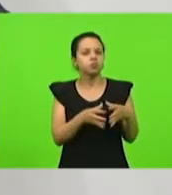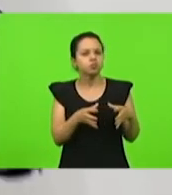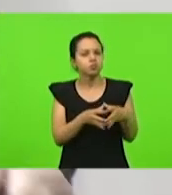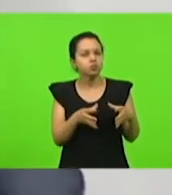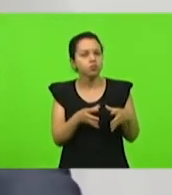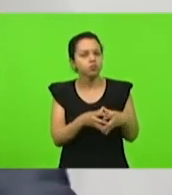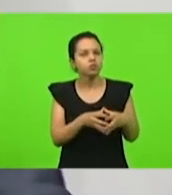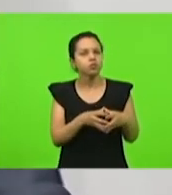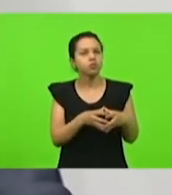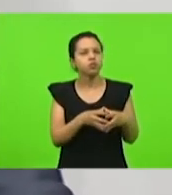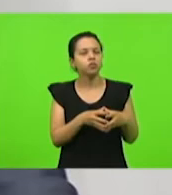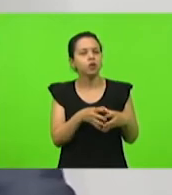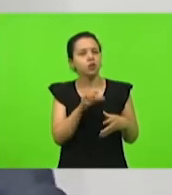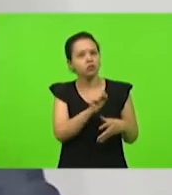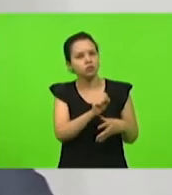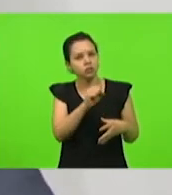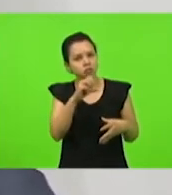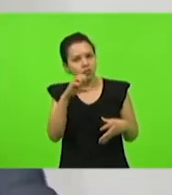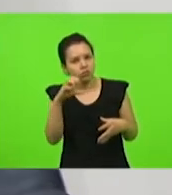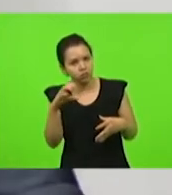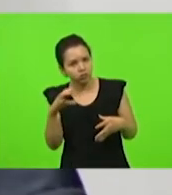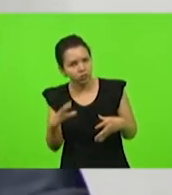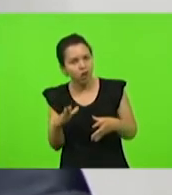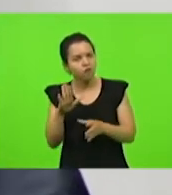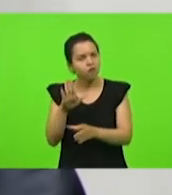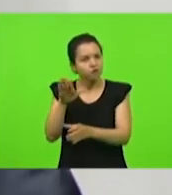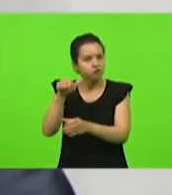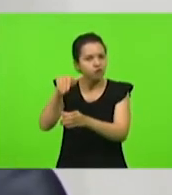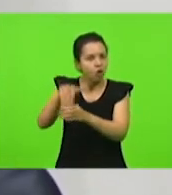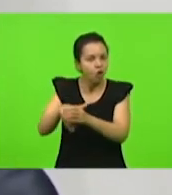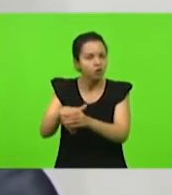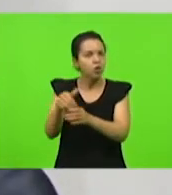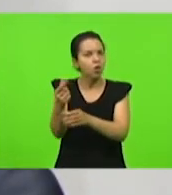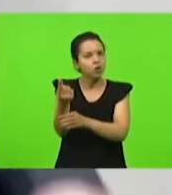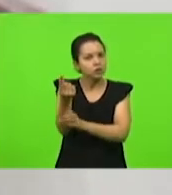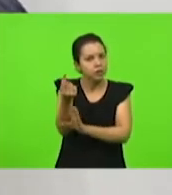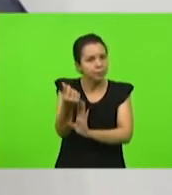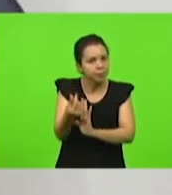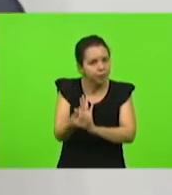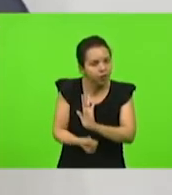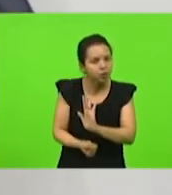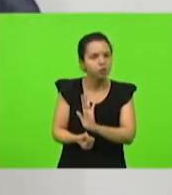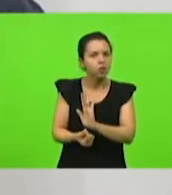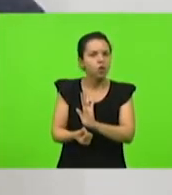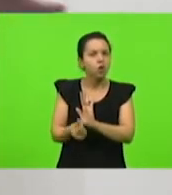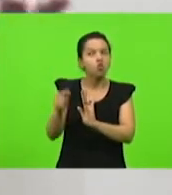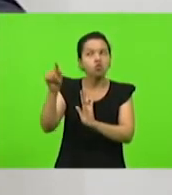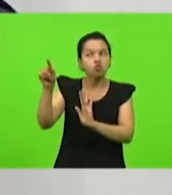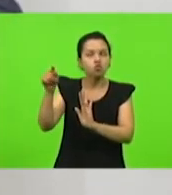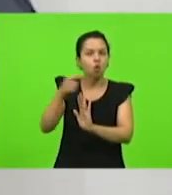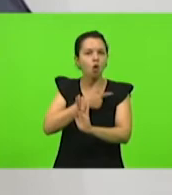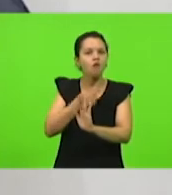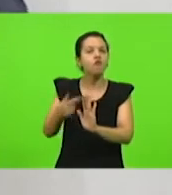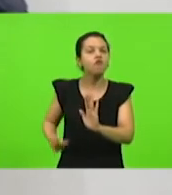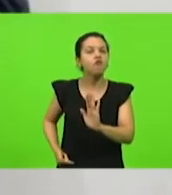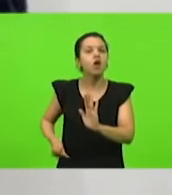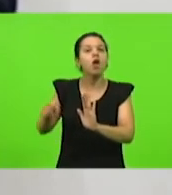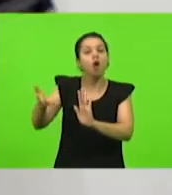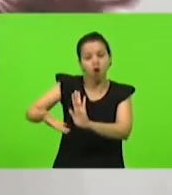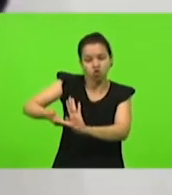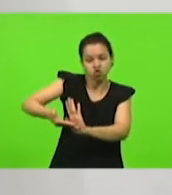vota no orçamento da União, o governo vai lá e saca. Sem nenhum comprometimento, sem